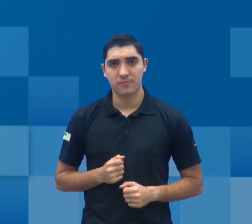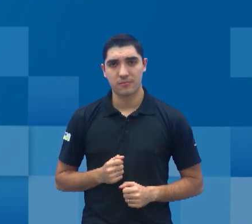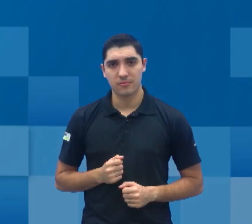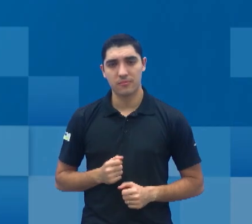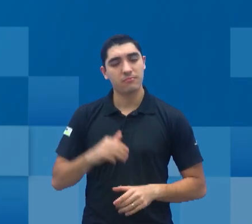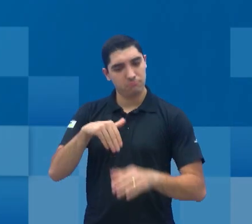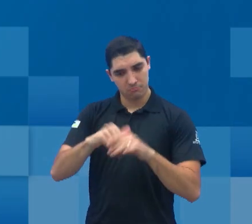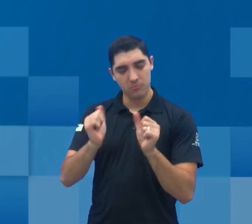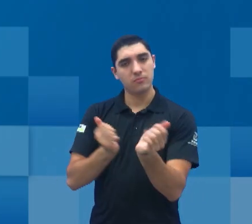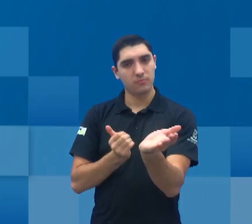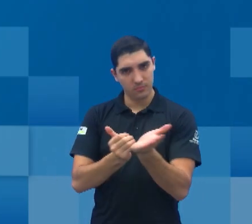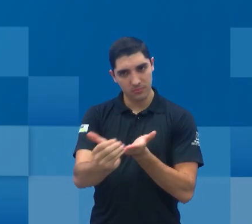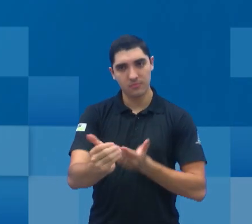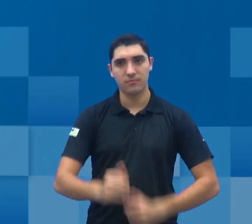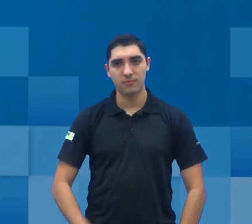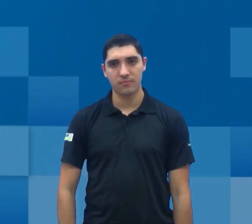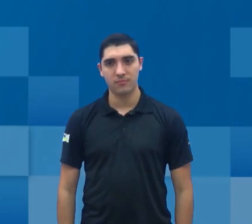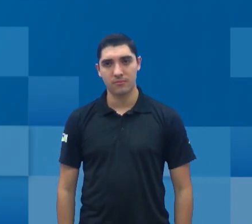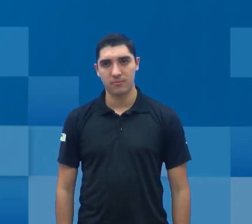Aberta a votação.